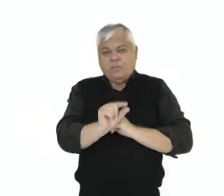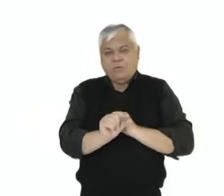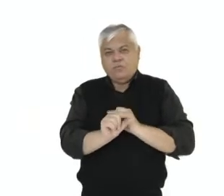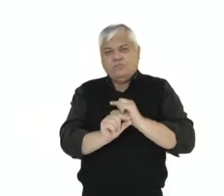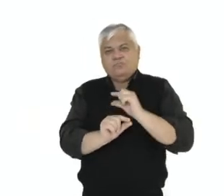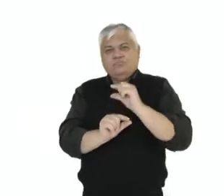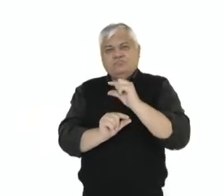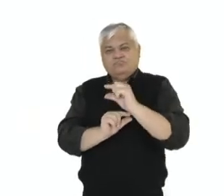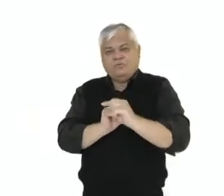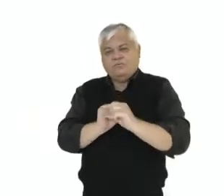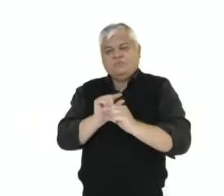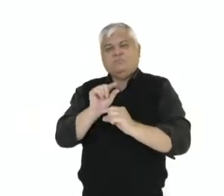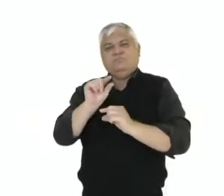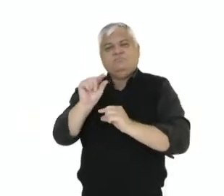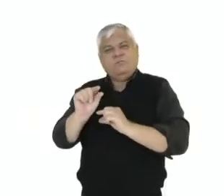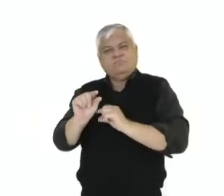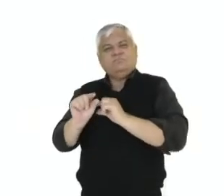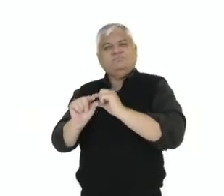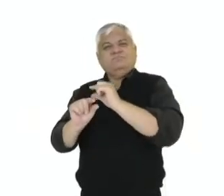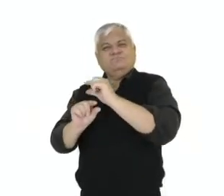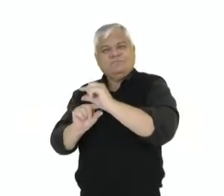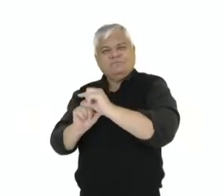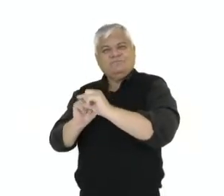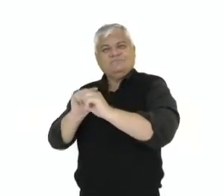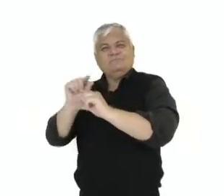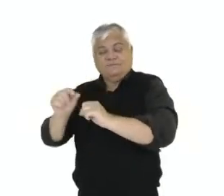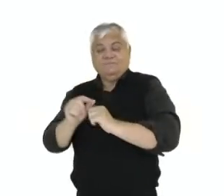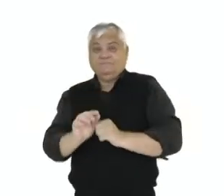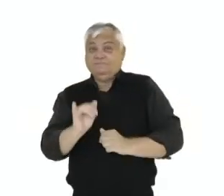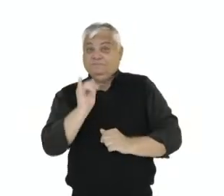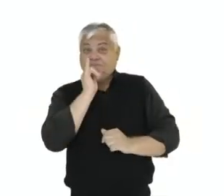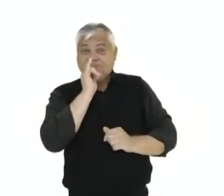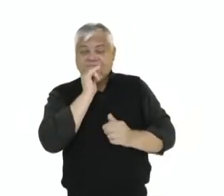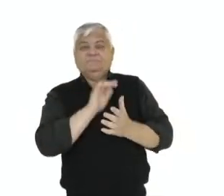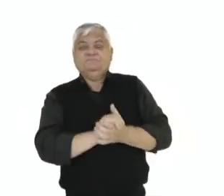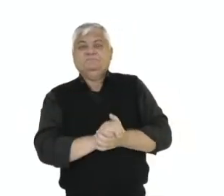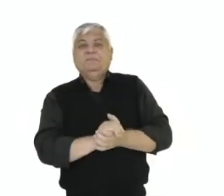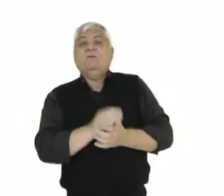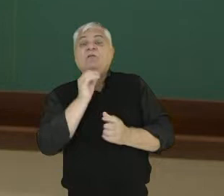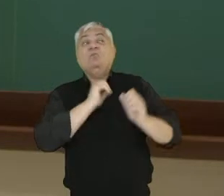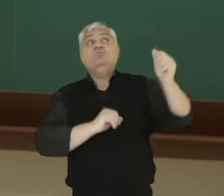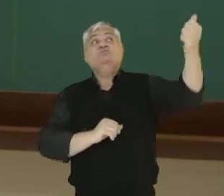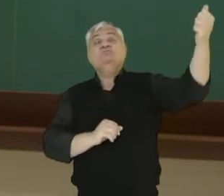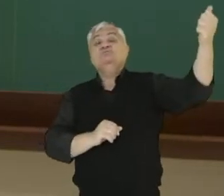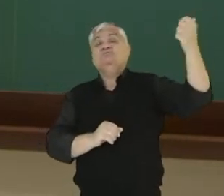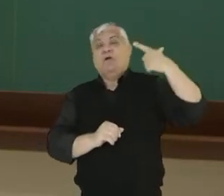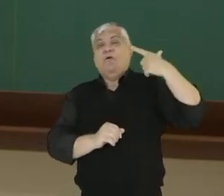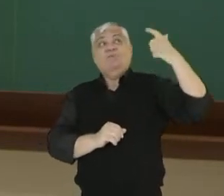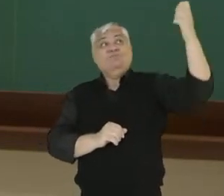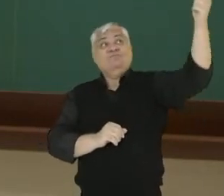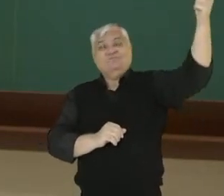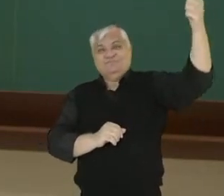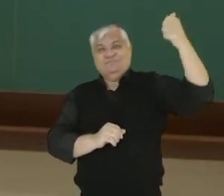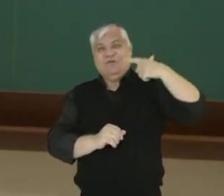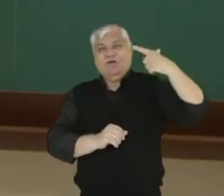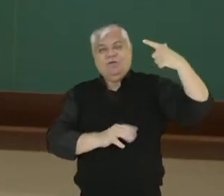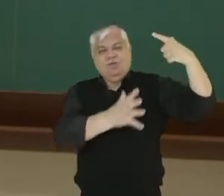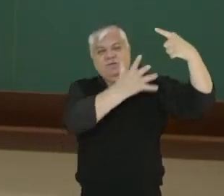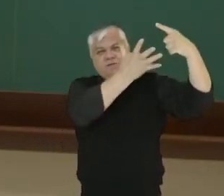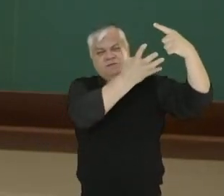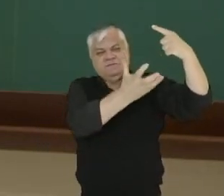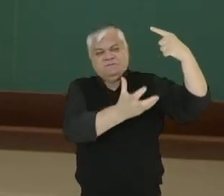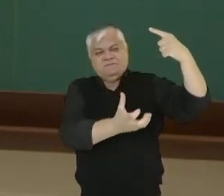processo, certo? Então, quando eu tenho lá a energia, por exemplo, vinda do astro-rei, toda essa energia que é liberada